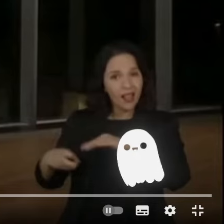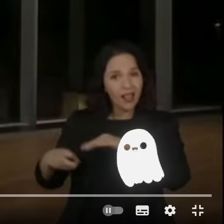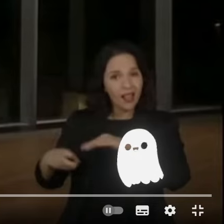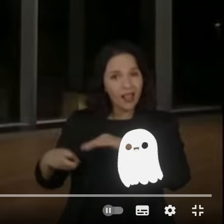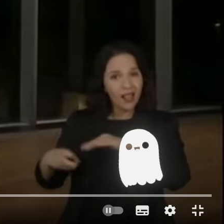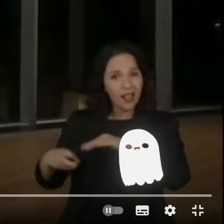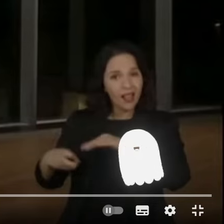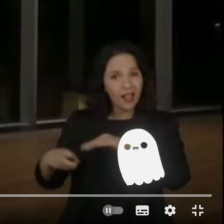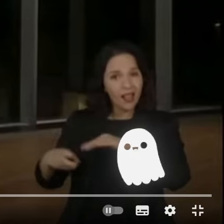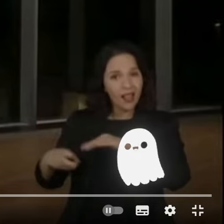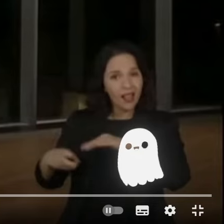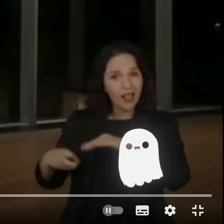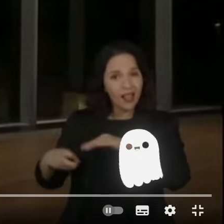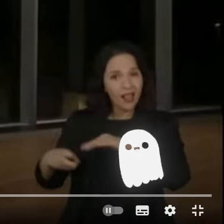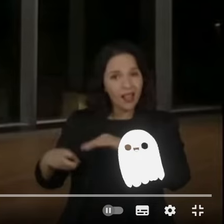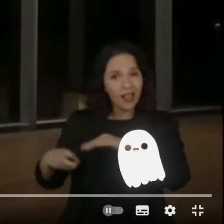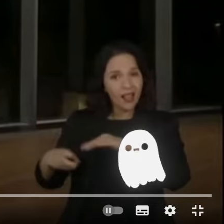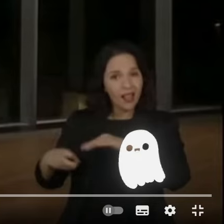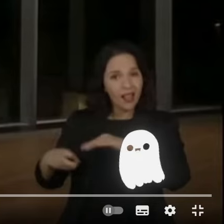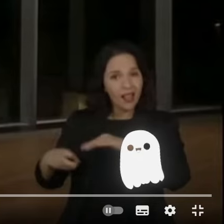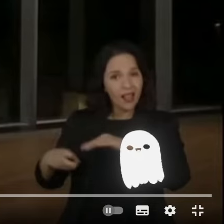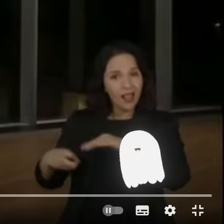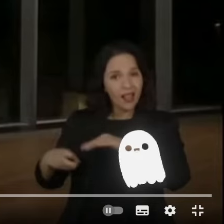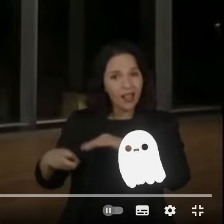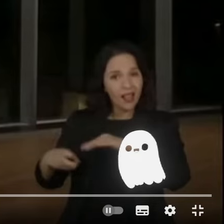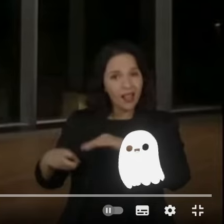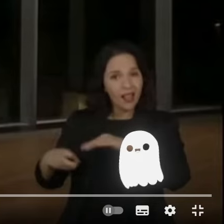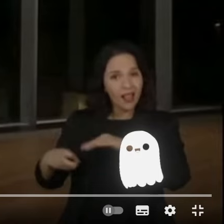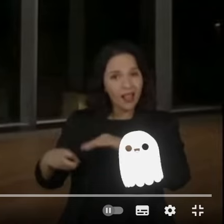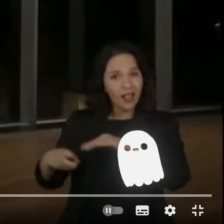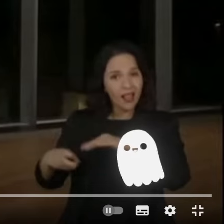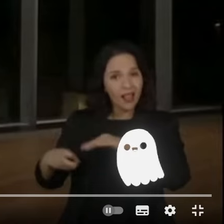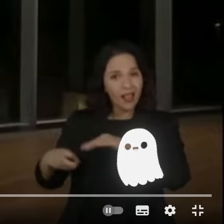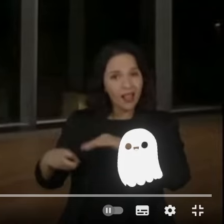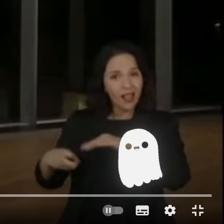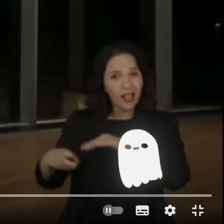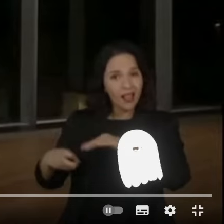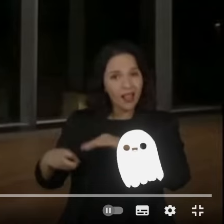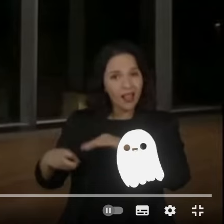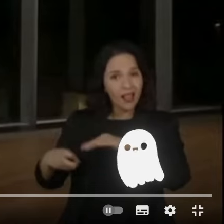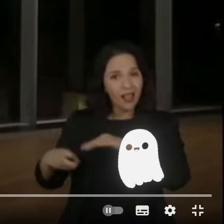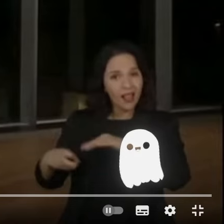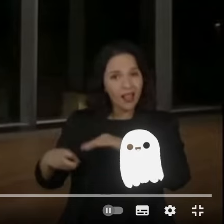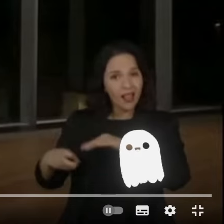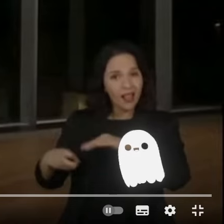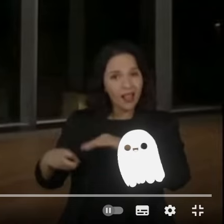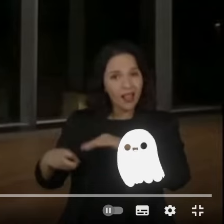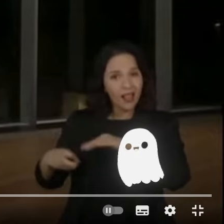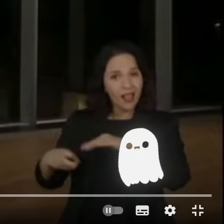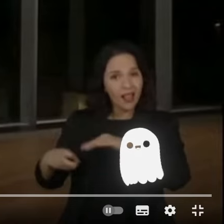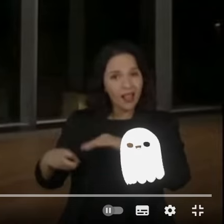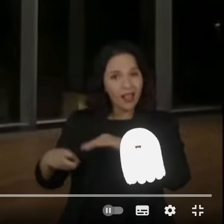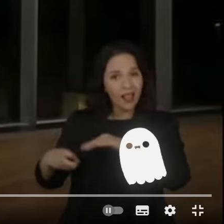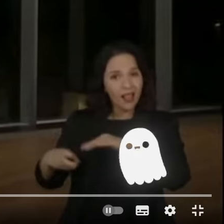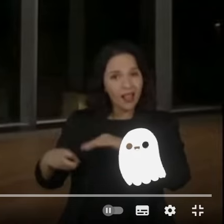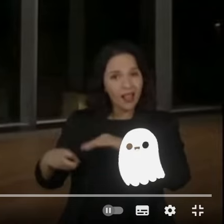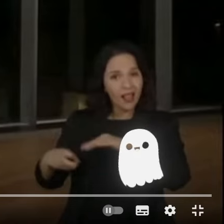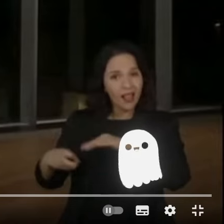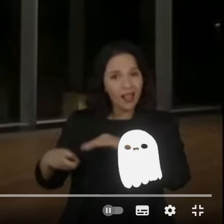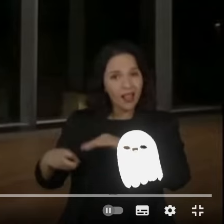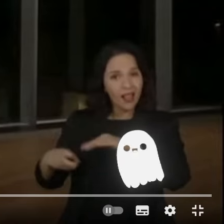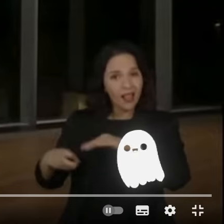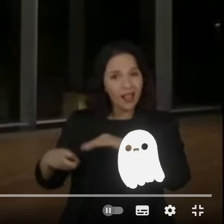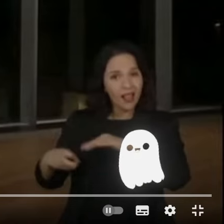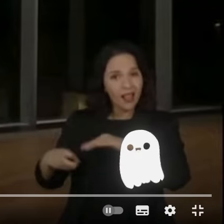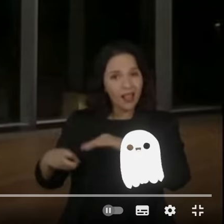gente foi, tipo, no museu aqui em Tubarão. Eu fiquei no segundo andar, ele no primeiro andar, e a gente ficava se conversando e falando que tinha visto tal coisa em tal pintura. Ah, enfim,